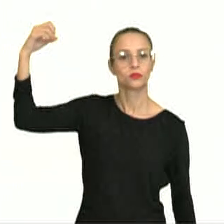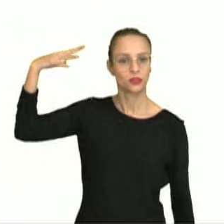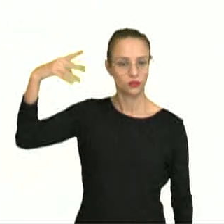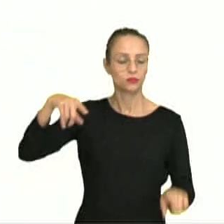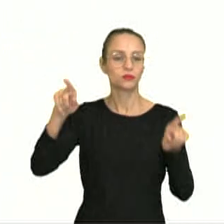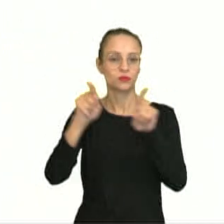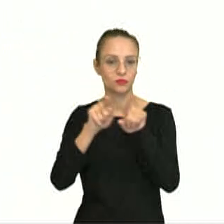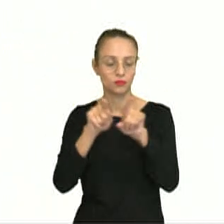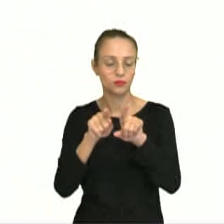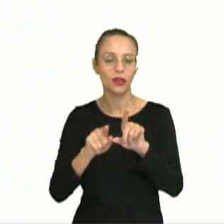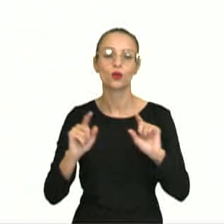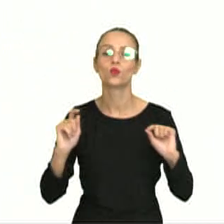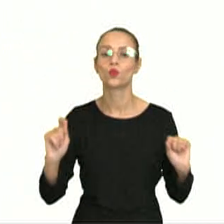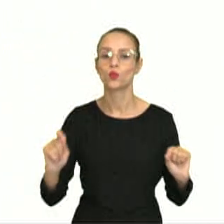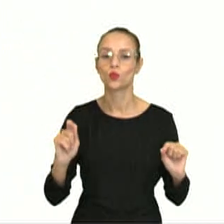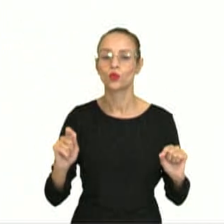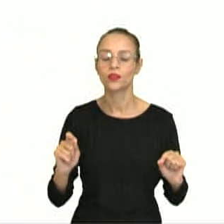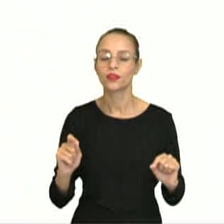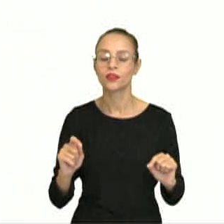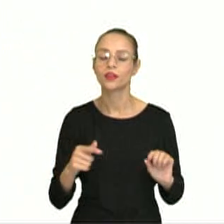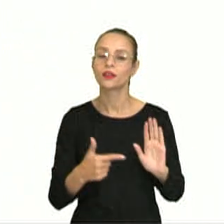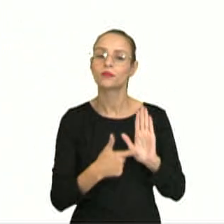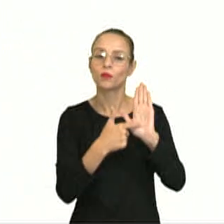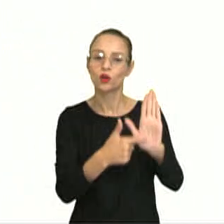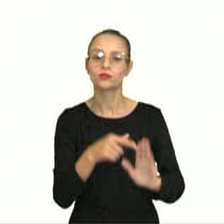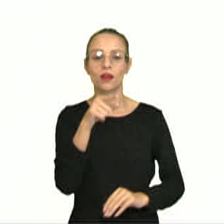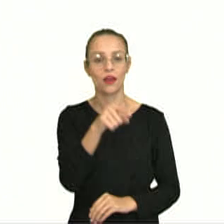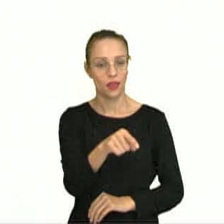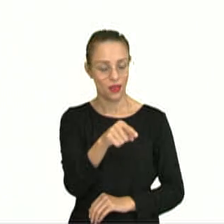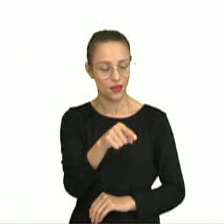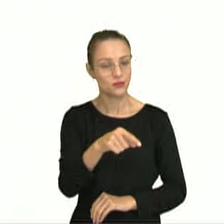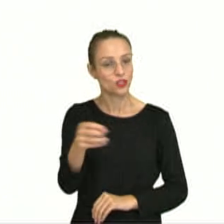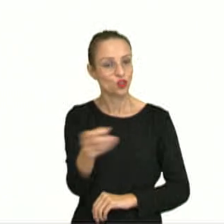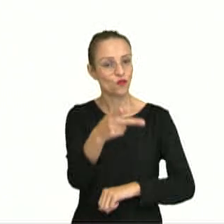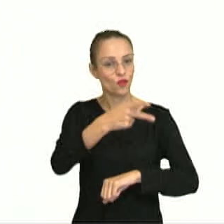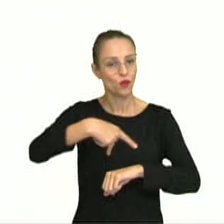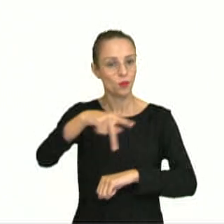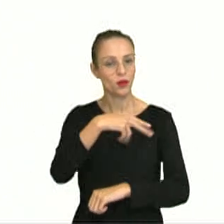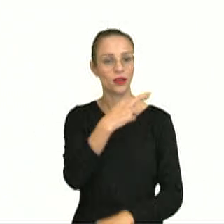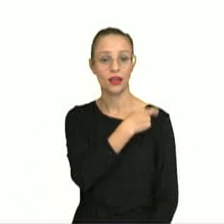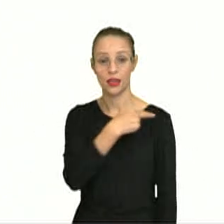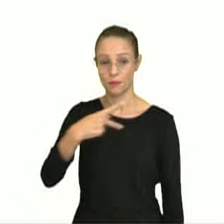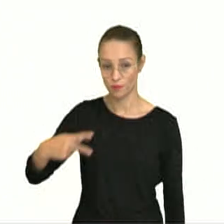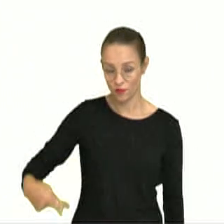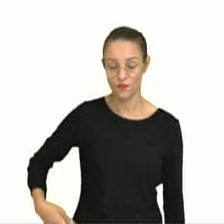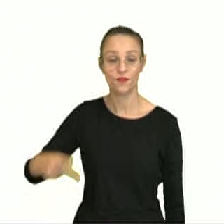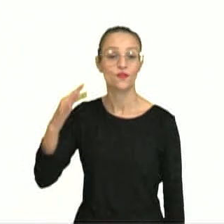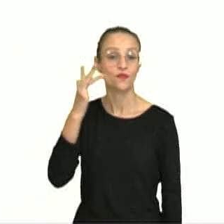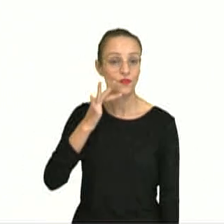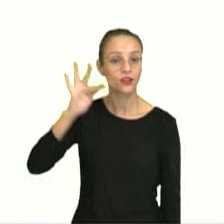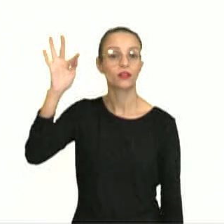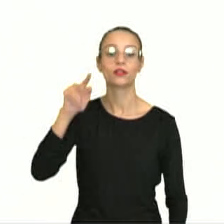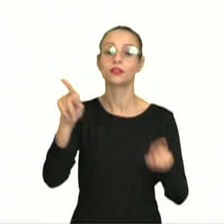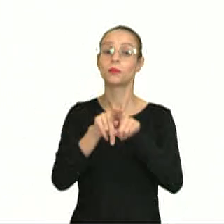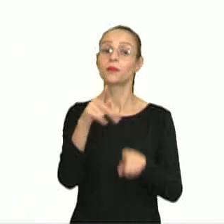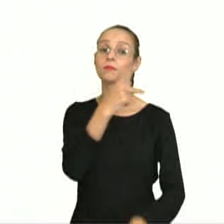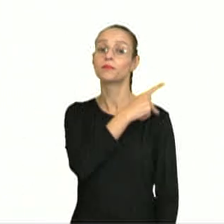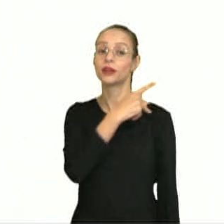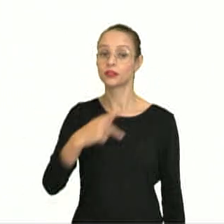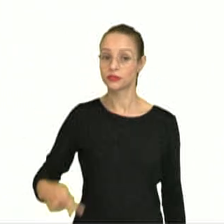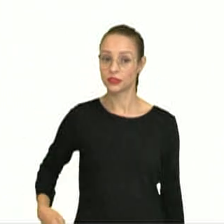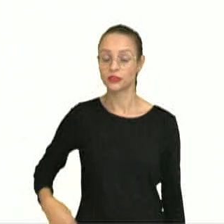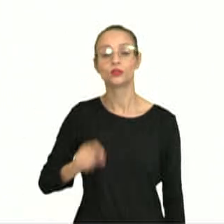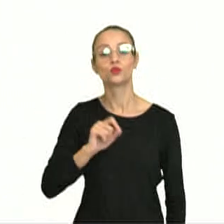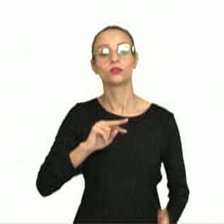né, e define esse jovem país como uma república federalista e presidencialista. O que quer dizer isso? Quer dizer que